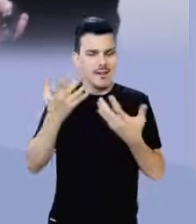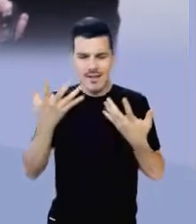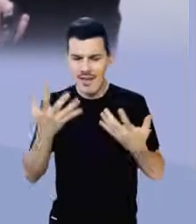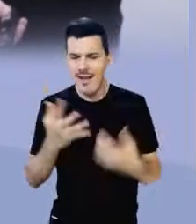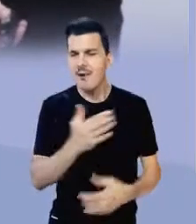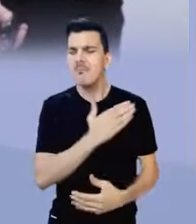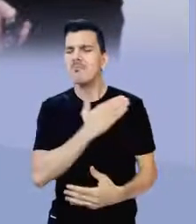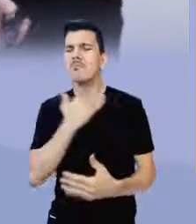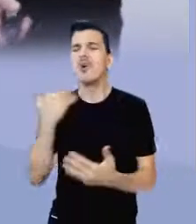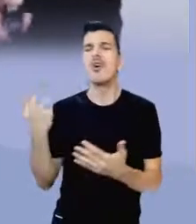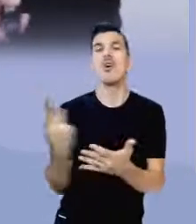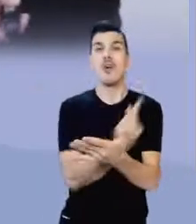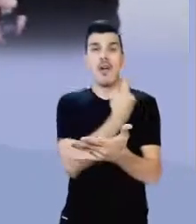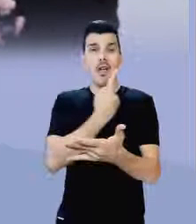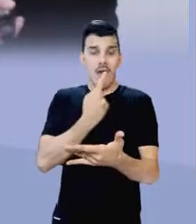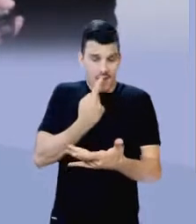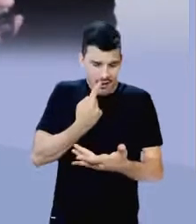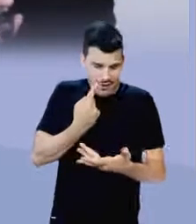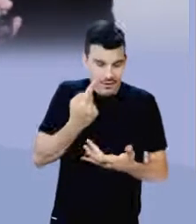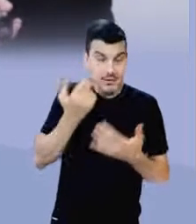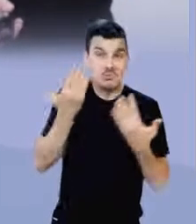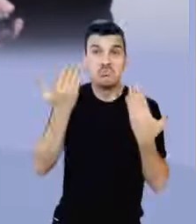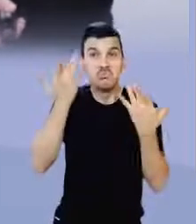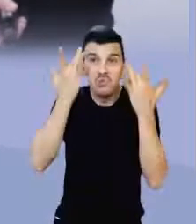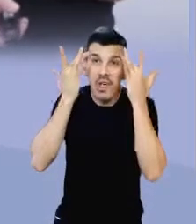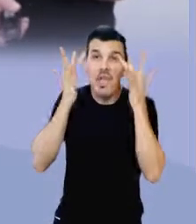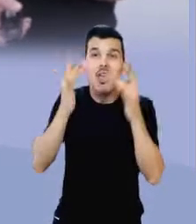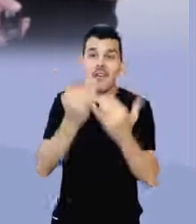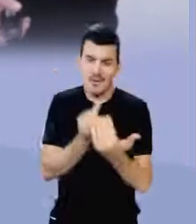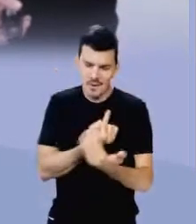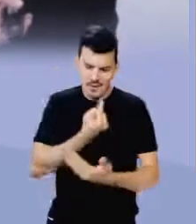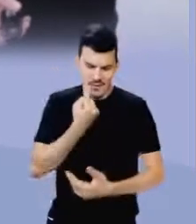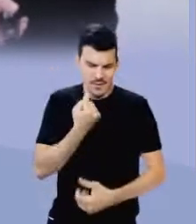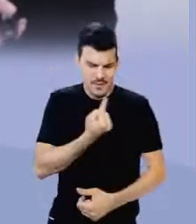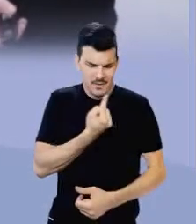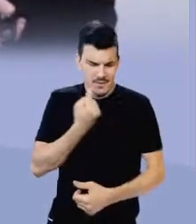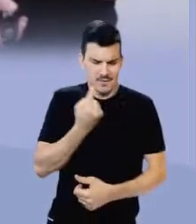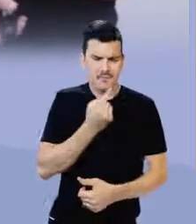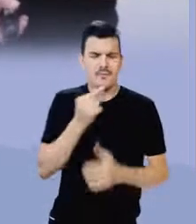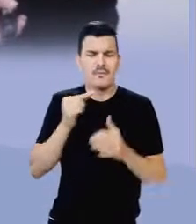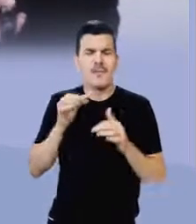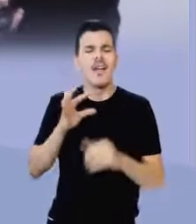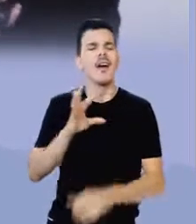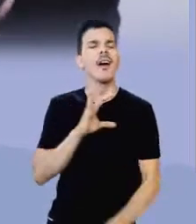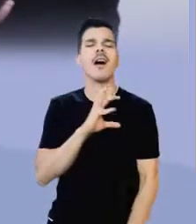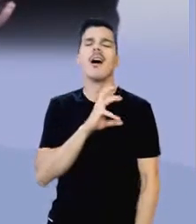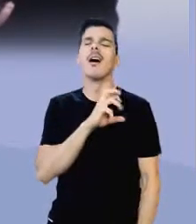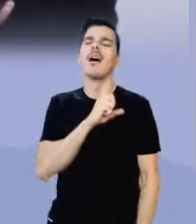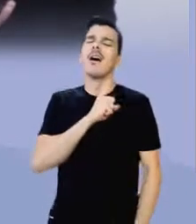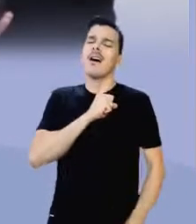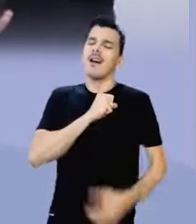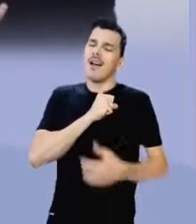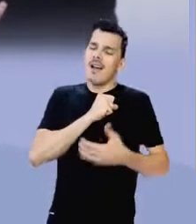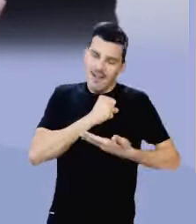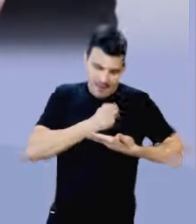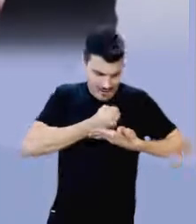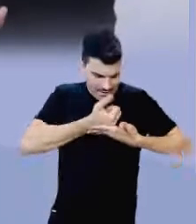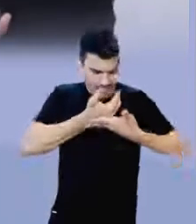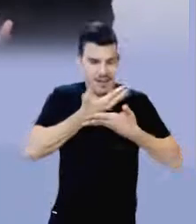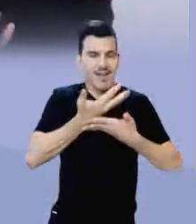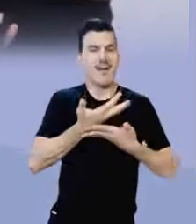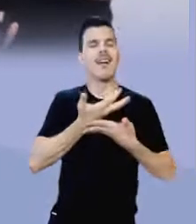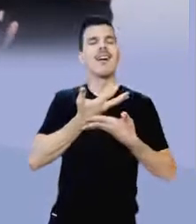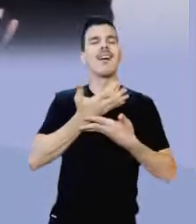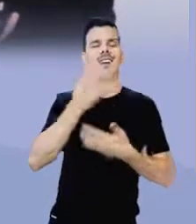morte, angústia de quem vive, quem sabe a solidão, fim de quem ama, eu possa me dizer do amor